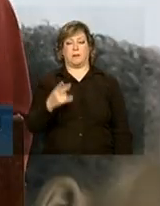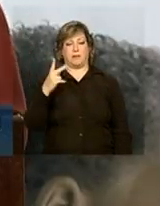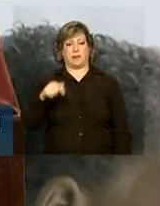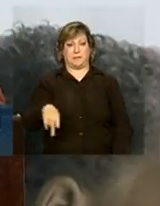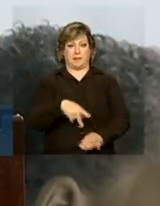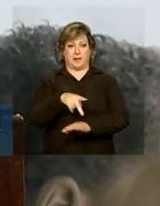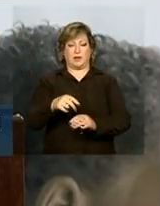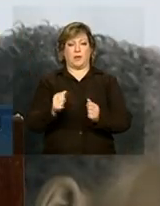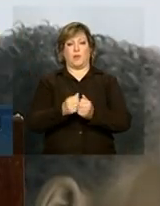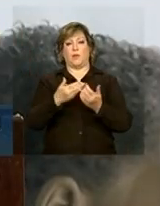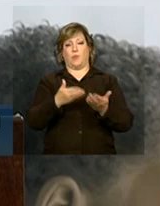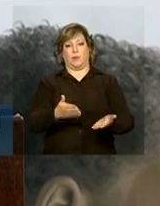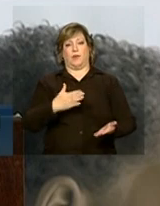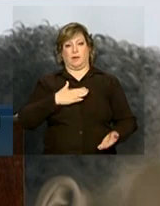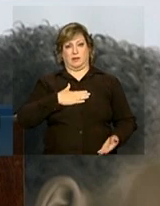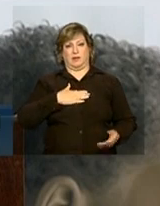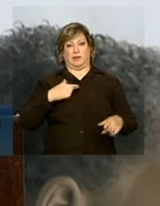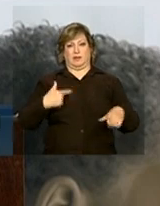com o Executivo.